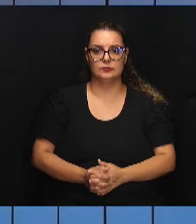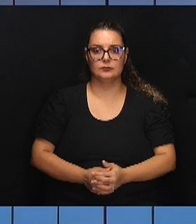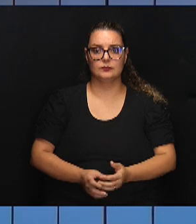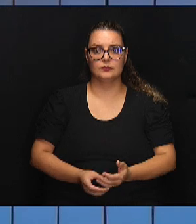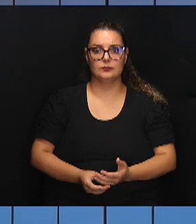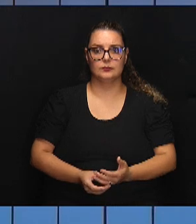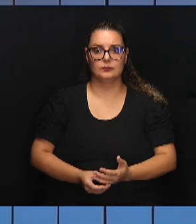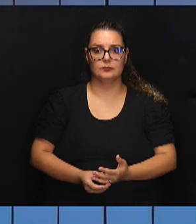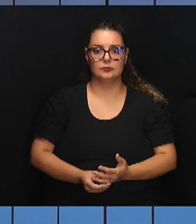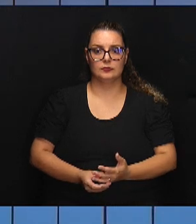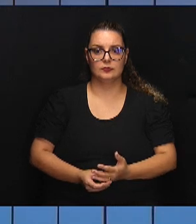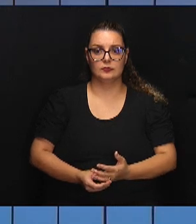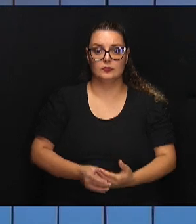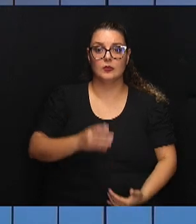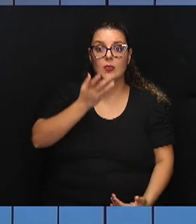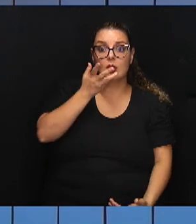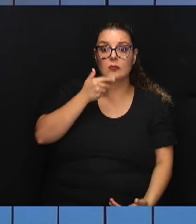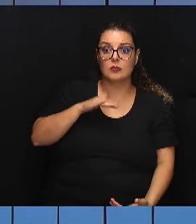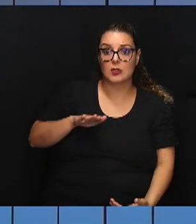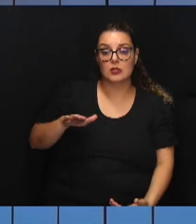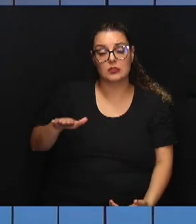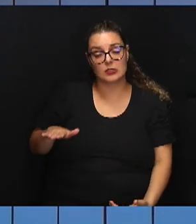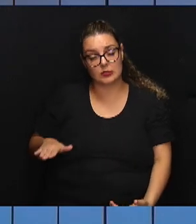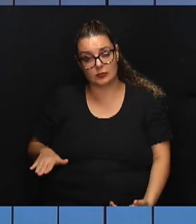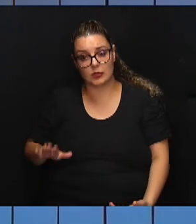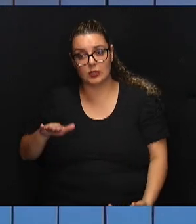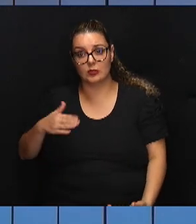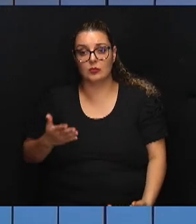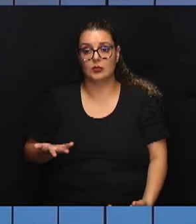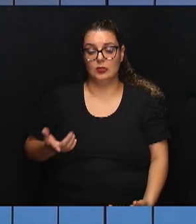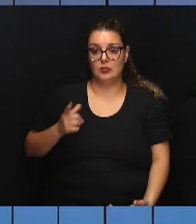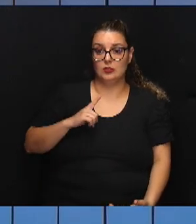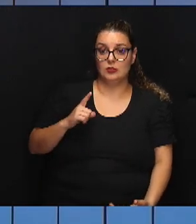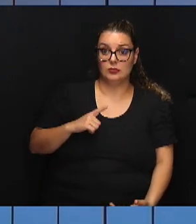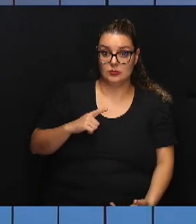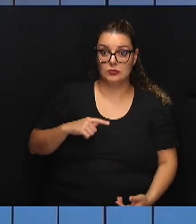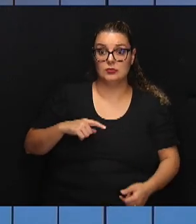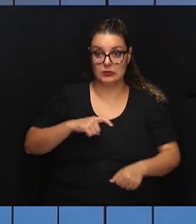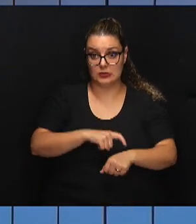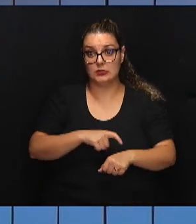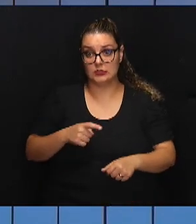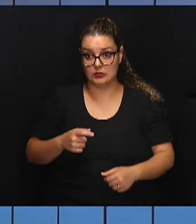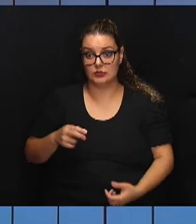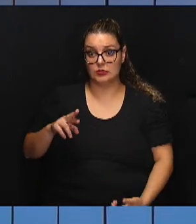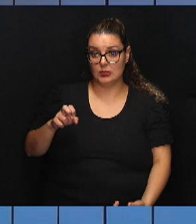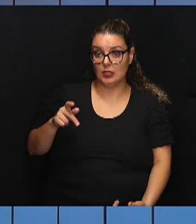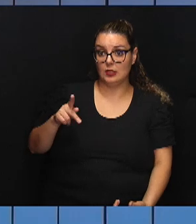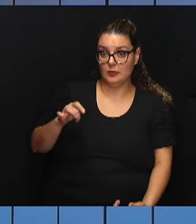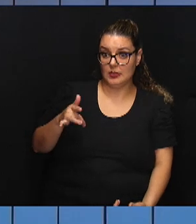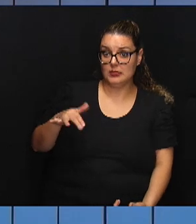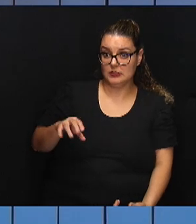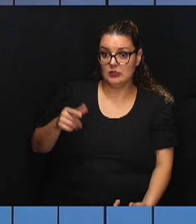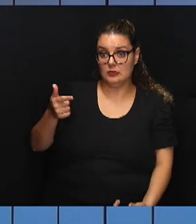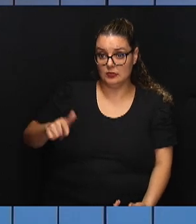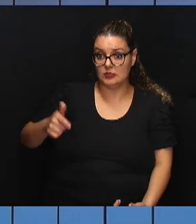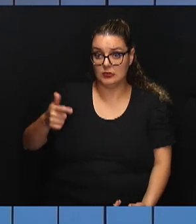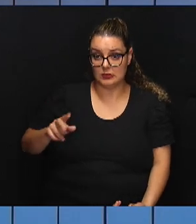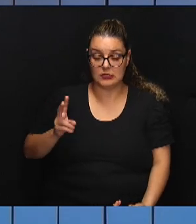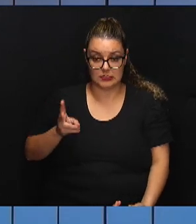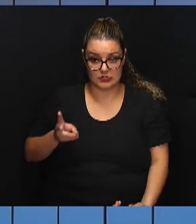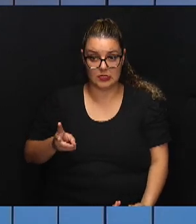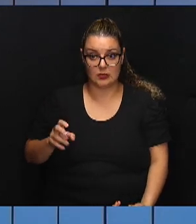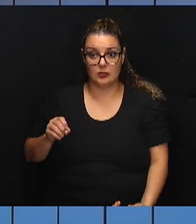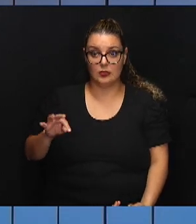Tá. Para a criança pequena, quando a criança tem esses episódios de repetição, esses episódios recorrentes de